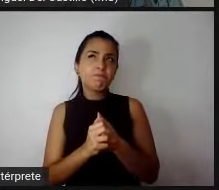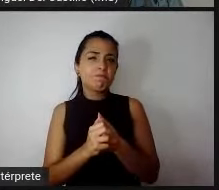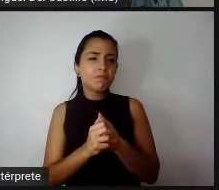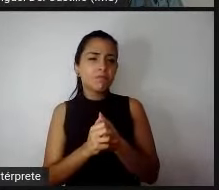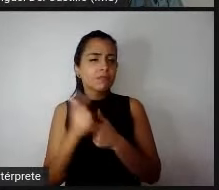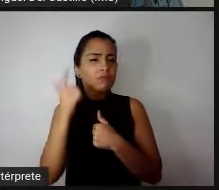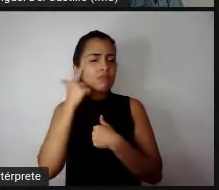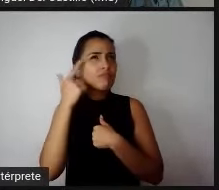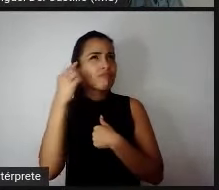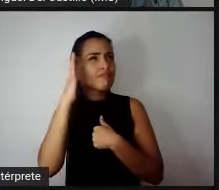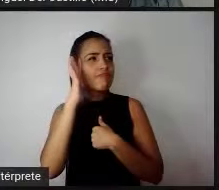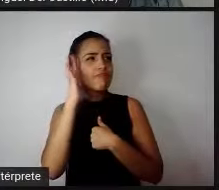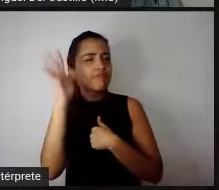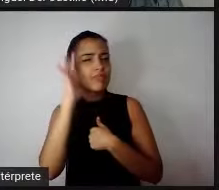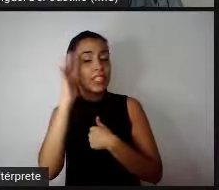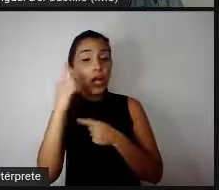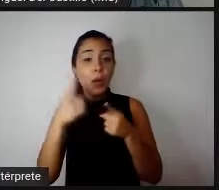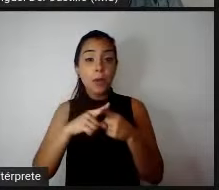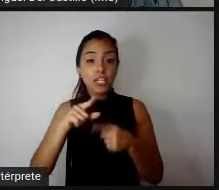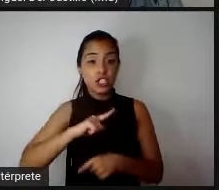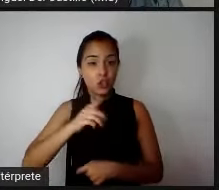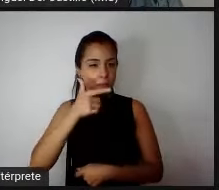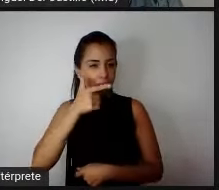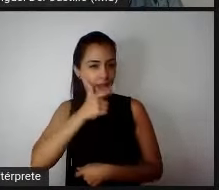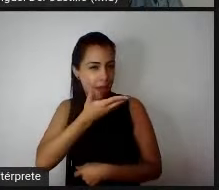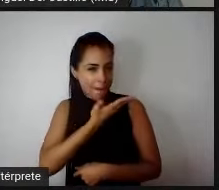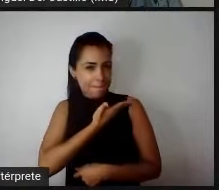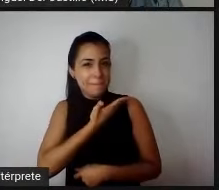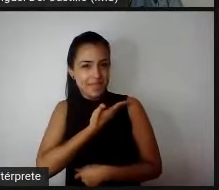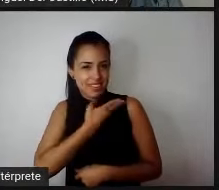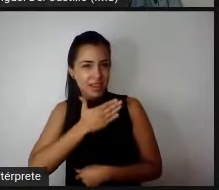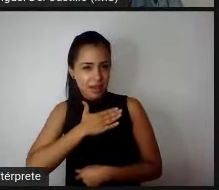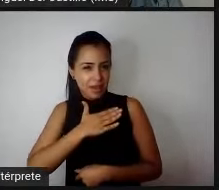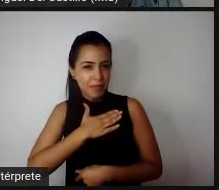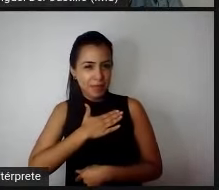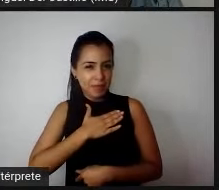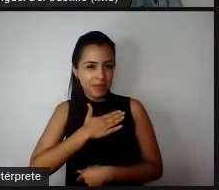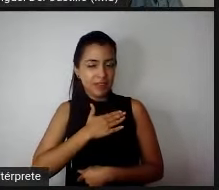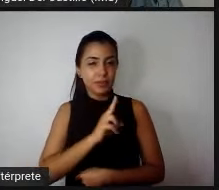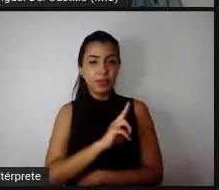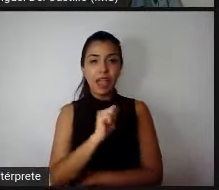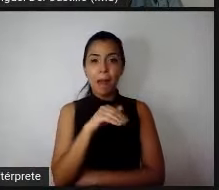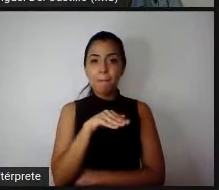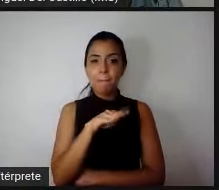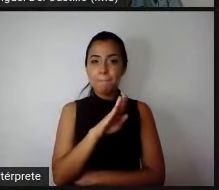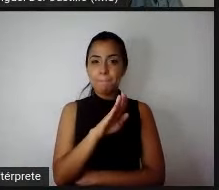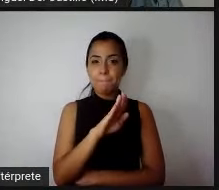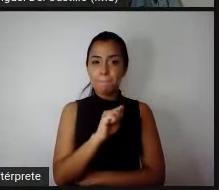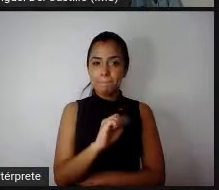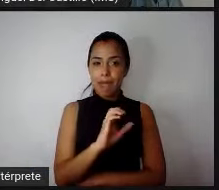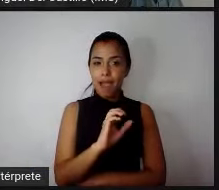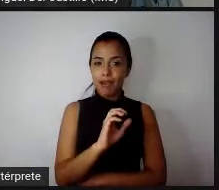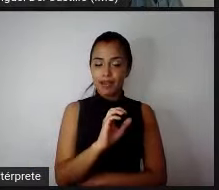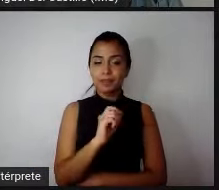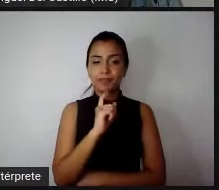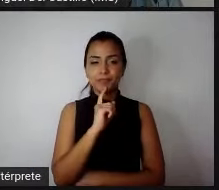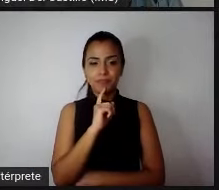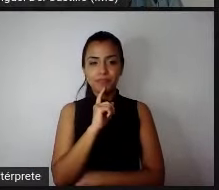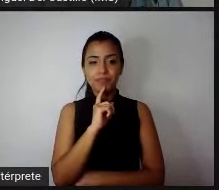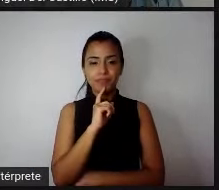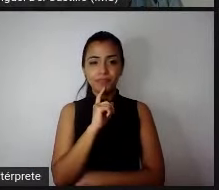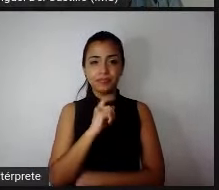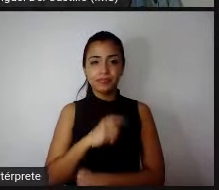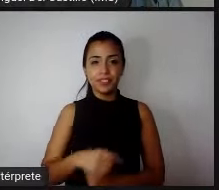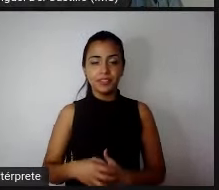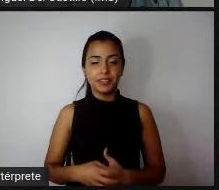através de uma grande amiga minha, que é como a irmã hoje em dia, chama Anne Bagley, chama agora Henrietta